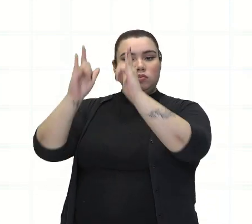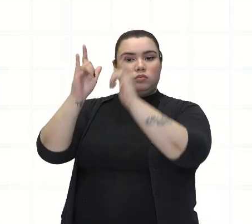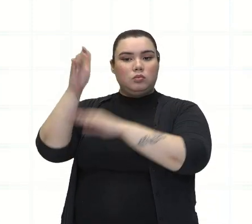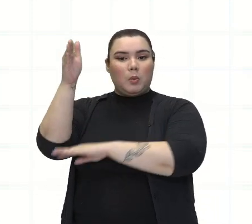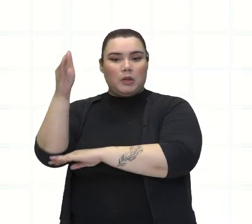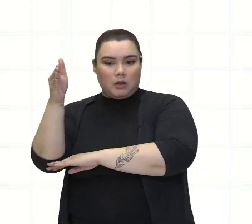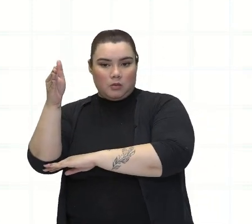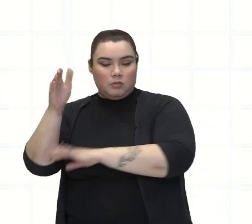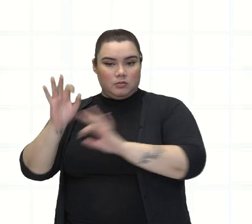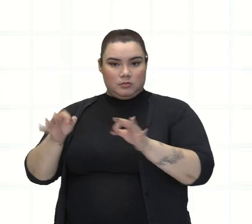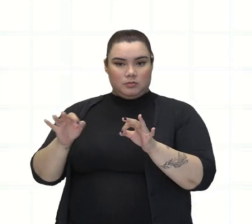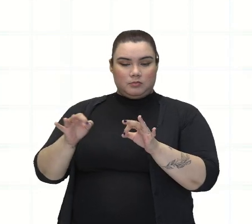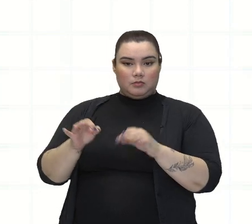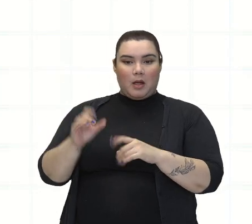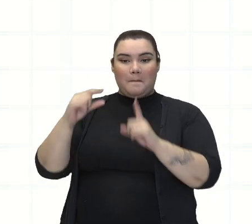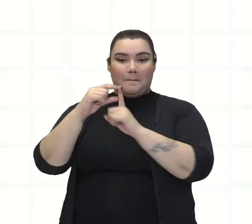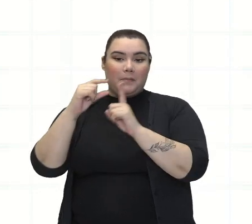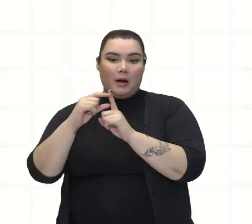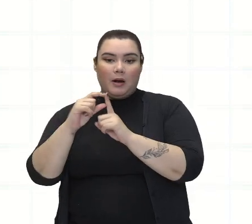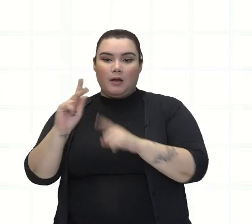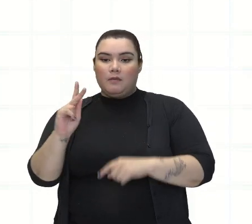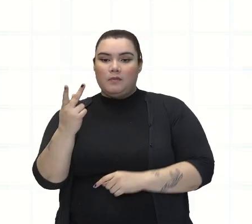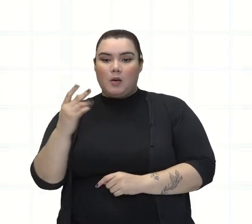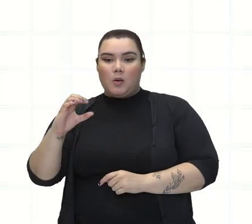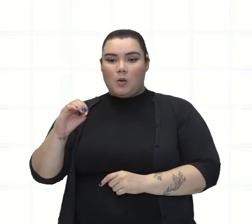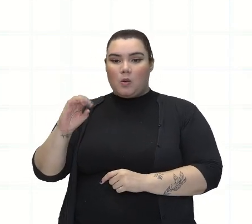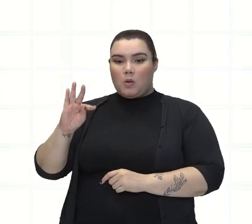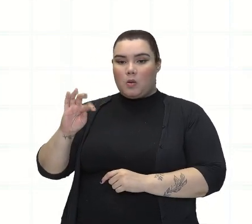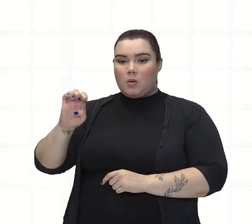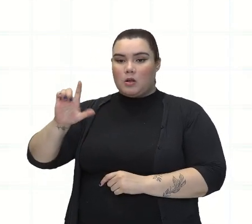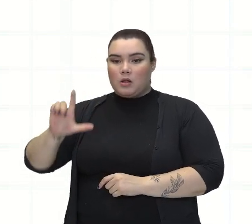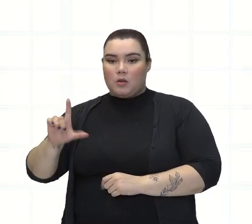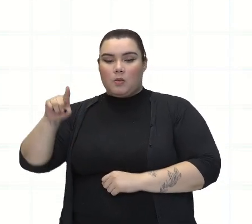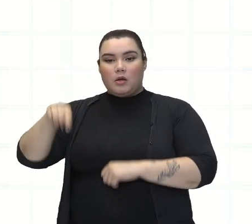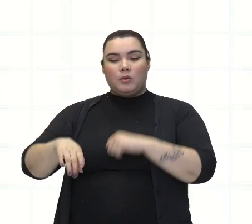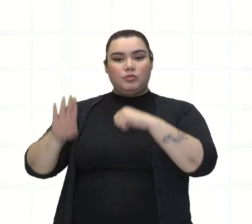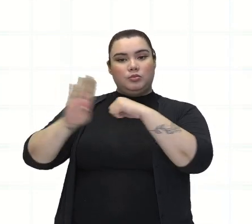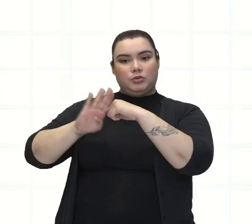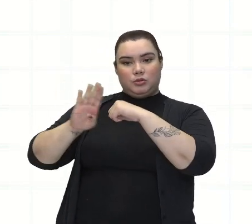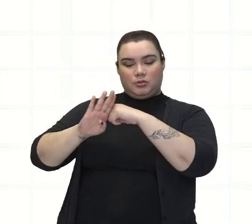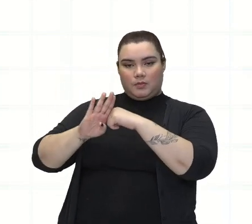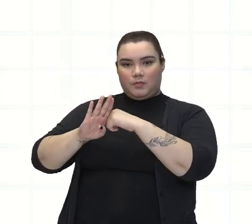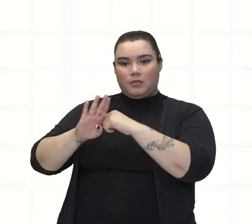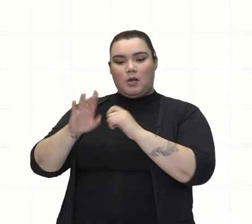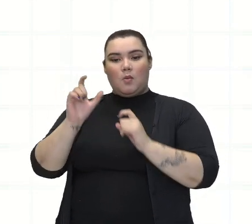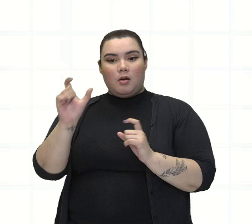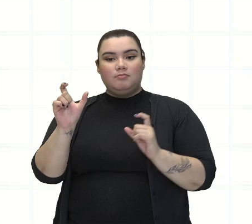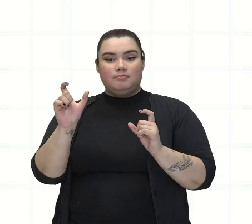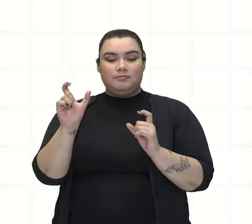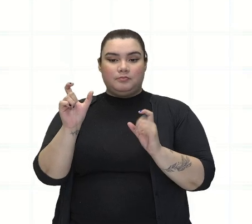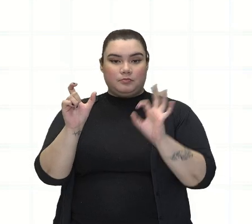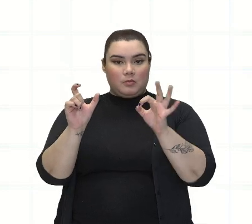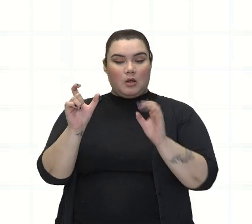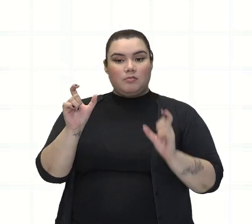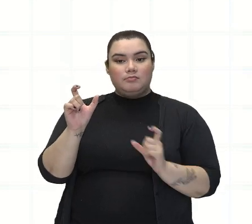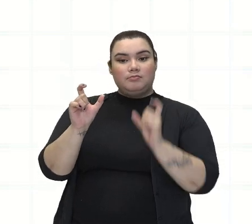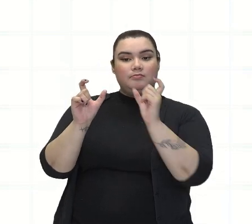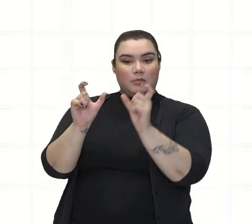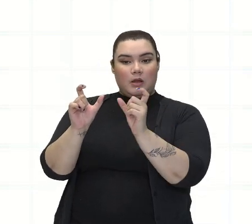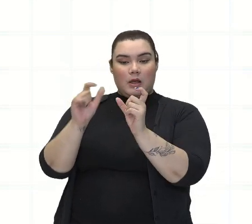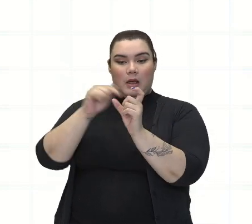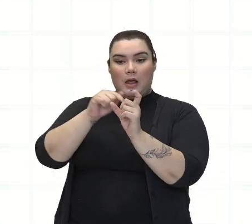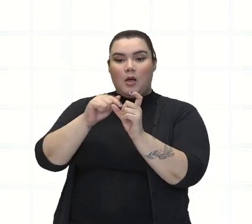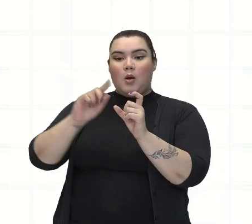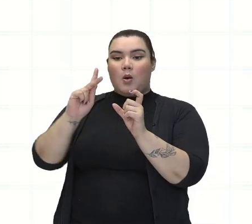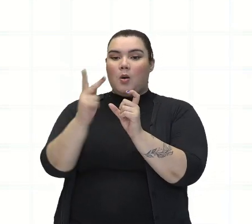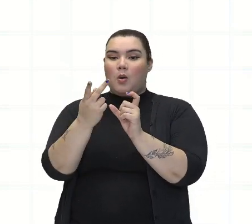um substantivo, né? Nós observamos que esse um aqui está indefinido, é um